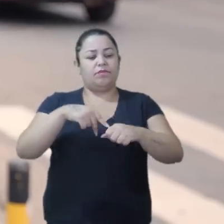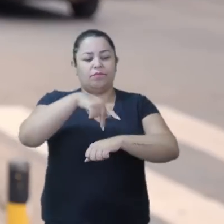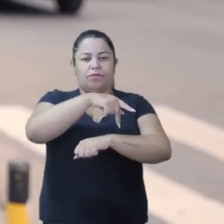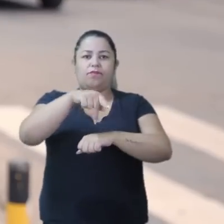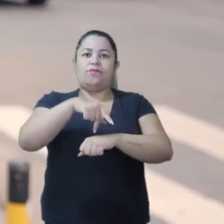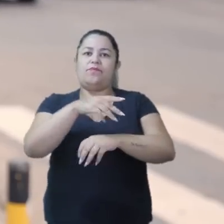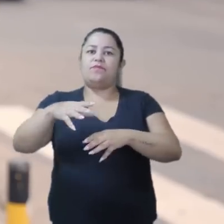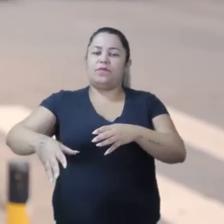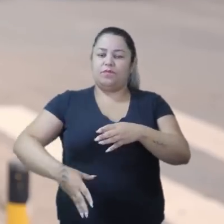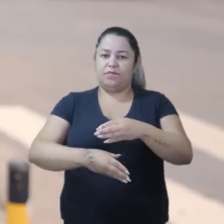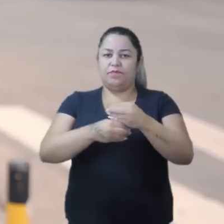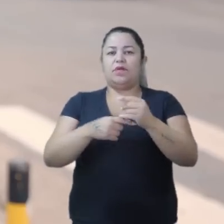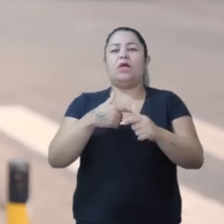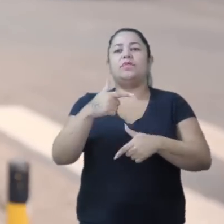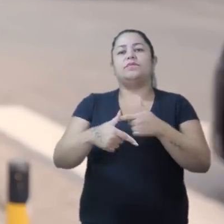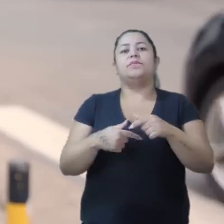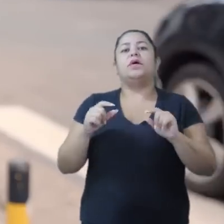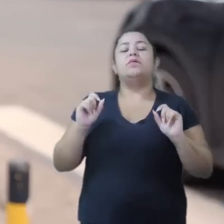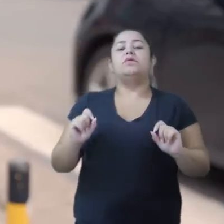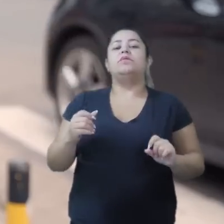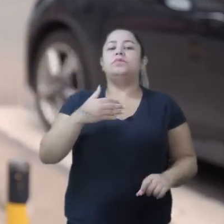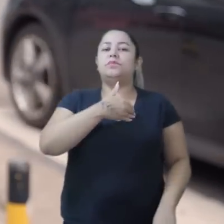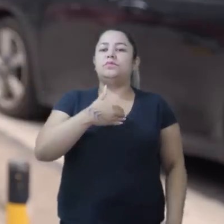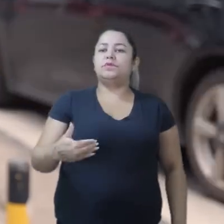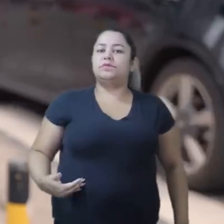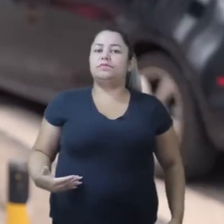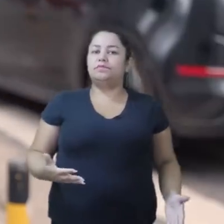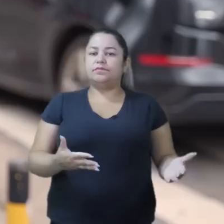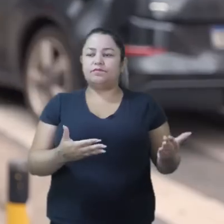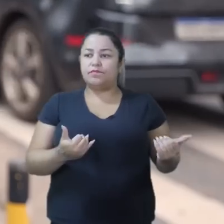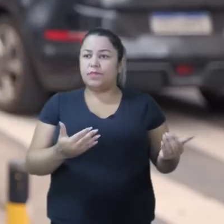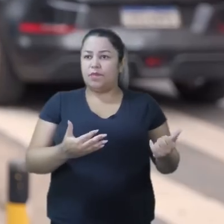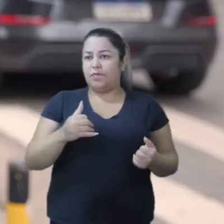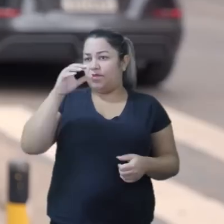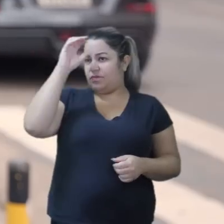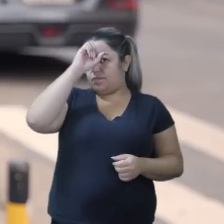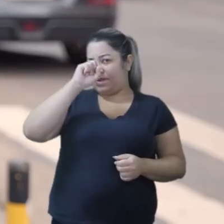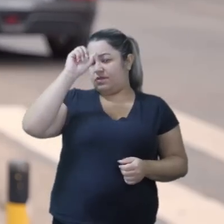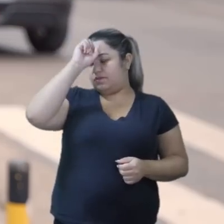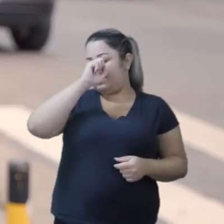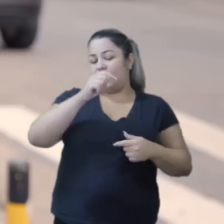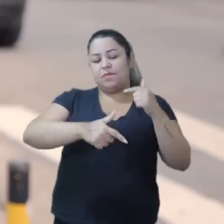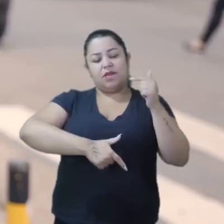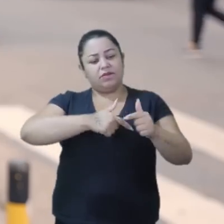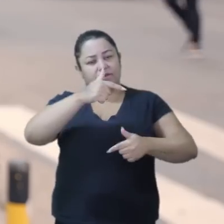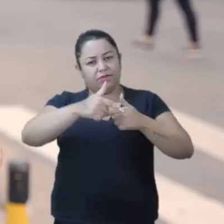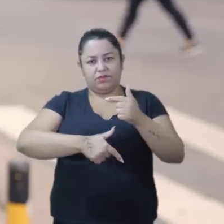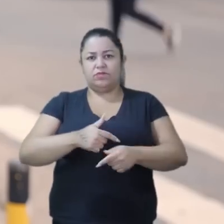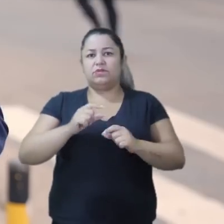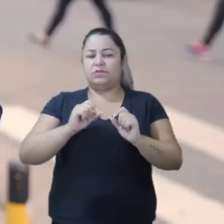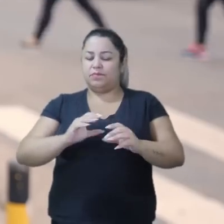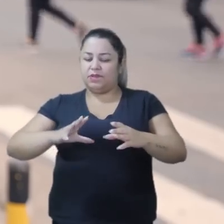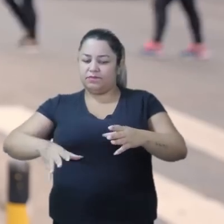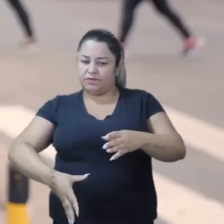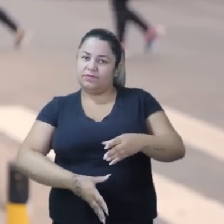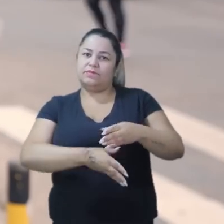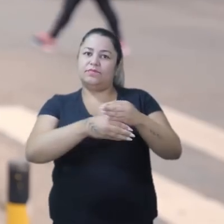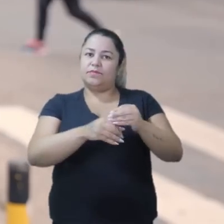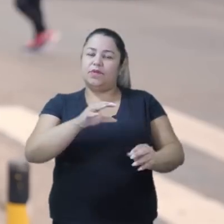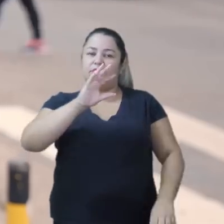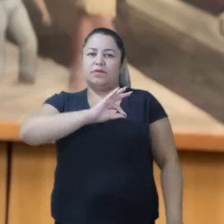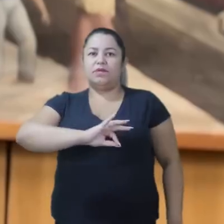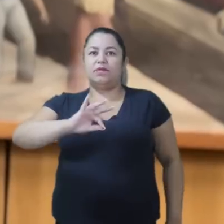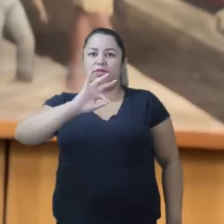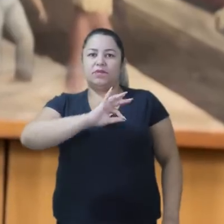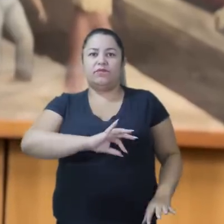no mercado de trabalho se dá ao público jovem, que além de aprender a trabalhar desde cedo, contribui para a renda